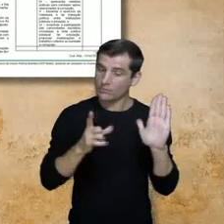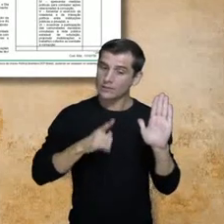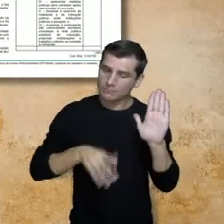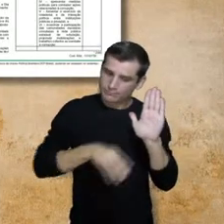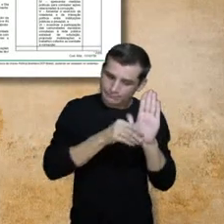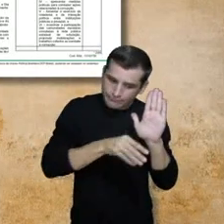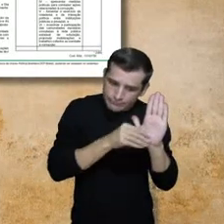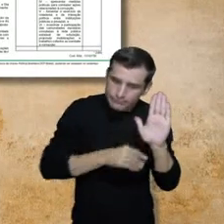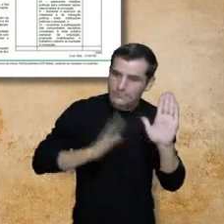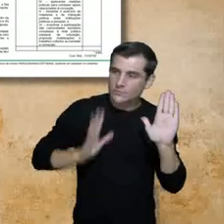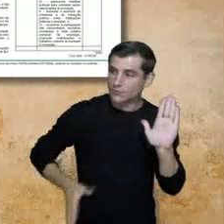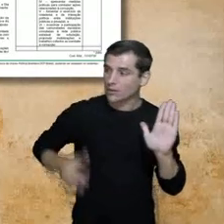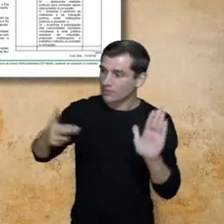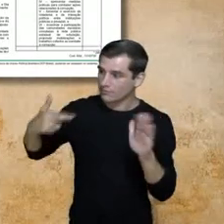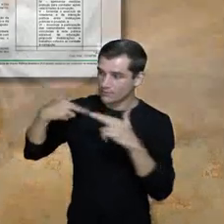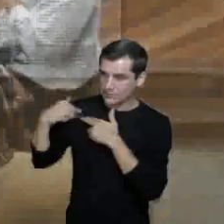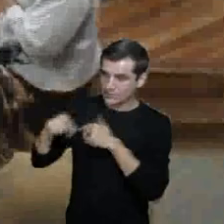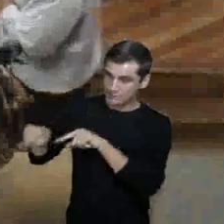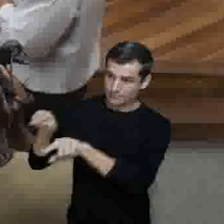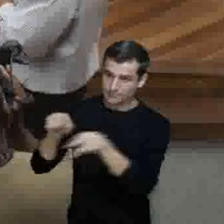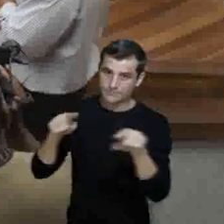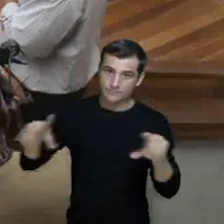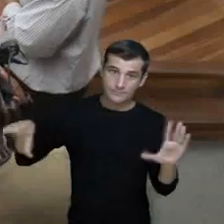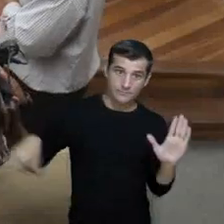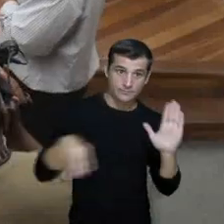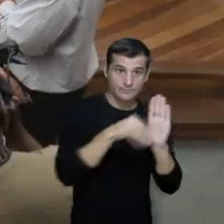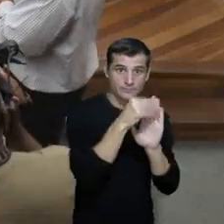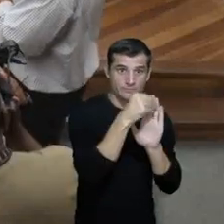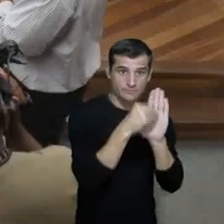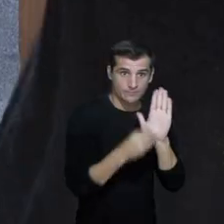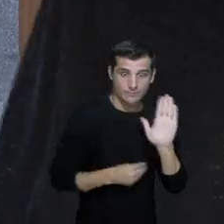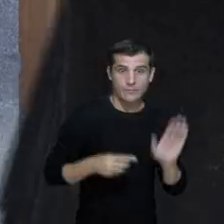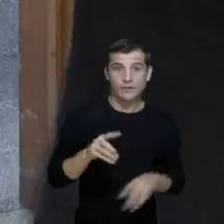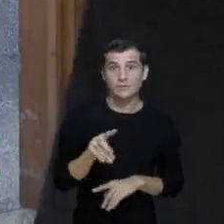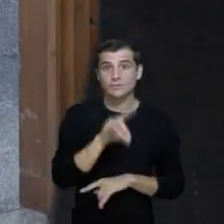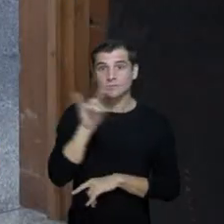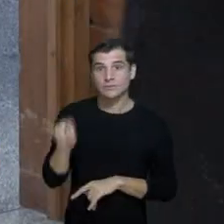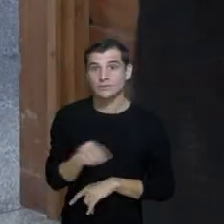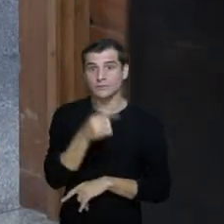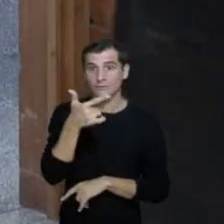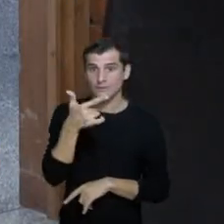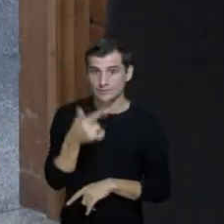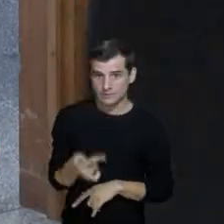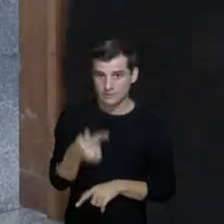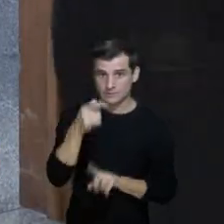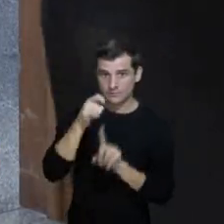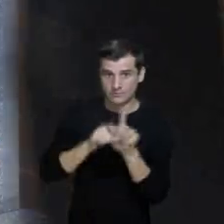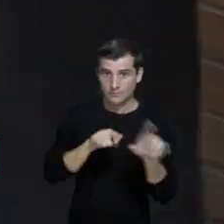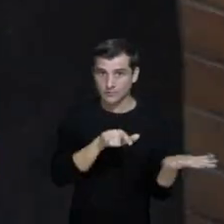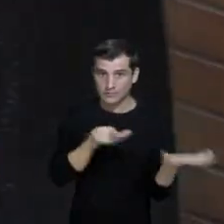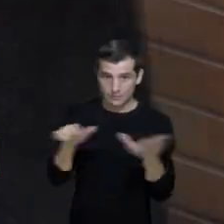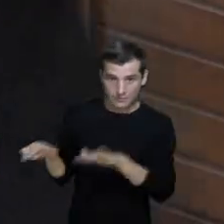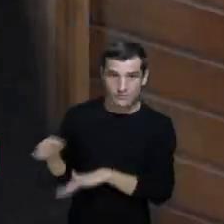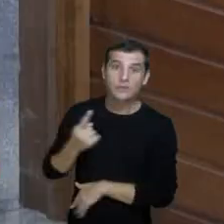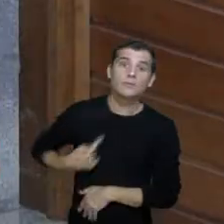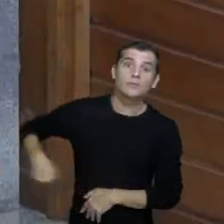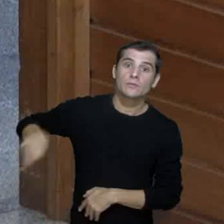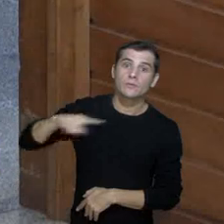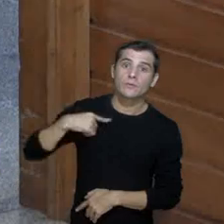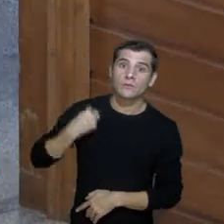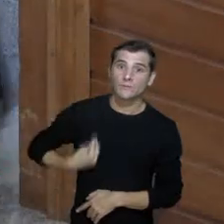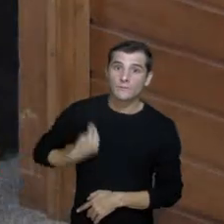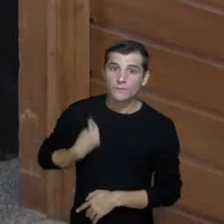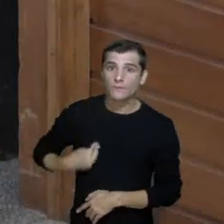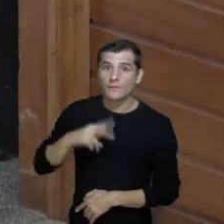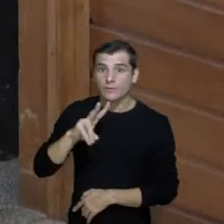dout estang no dia 27 na semana eh nós vamos fazer não só uma prestação de